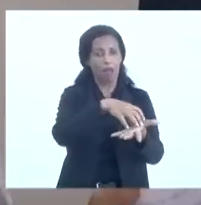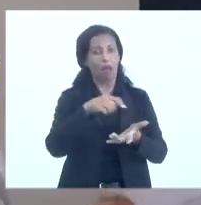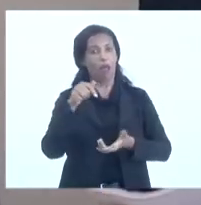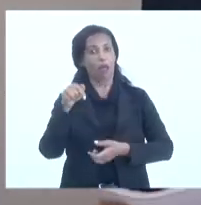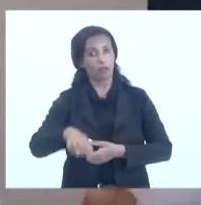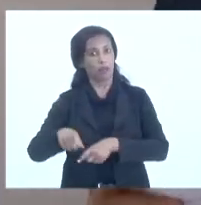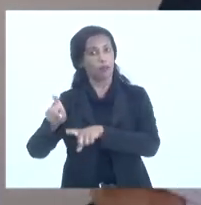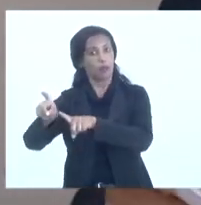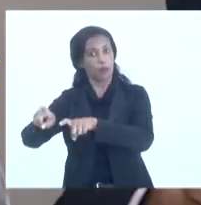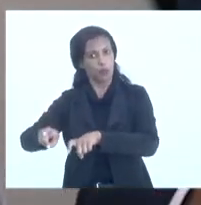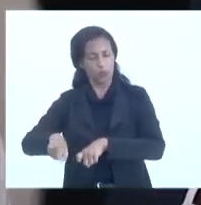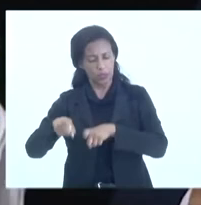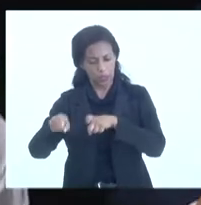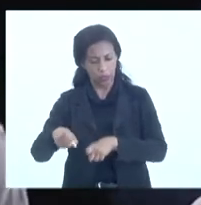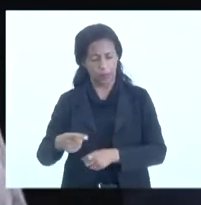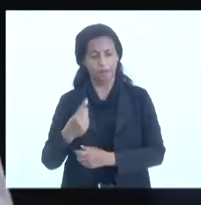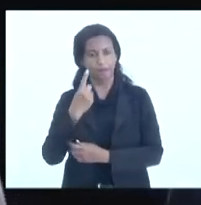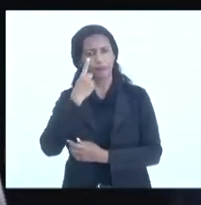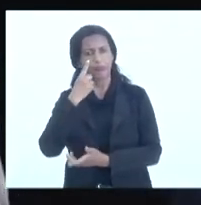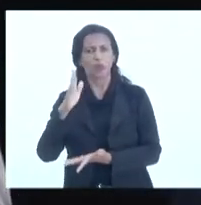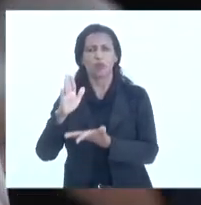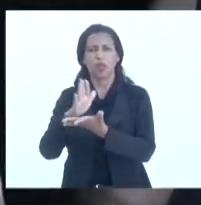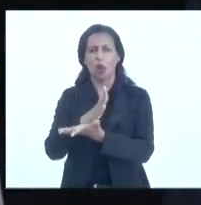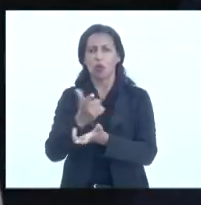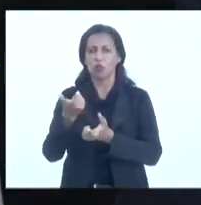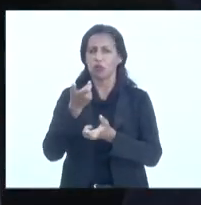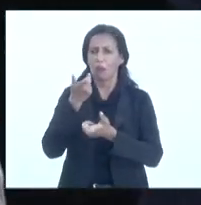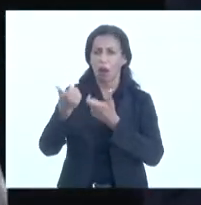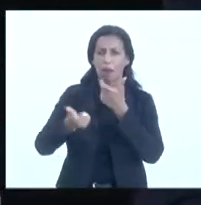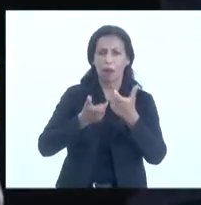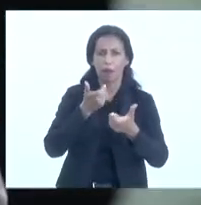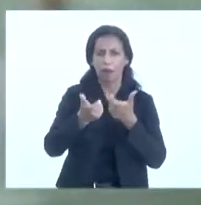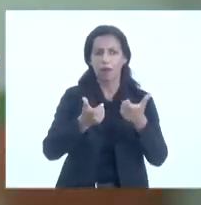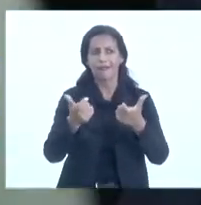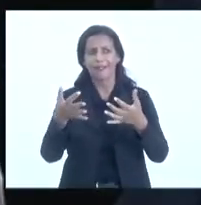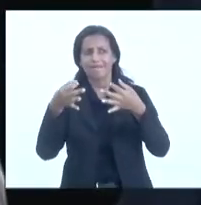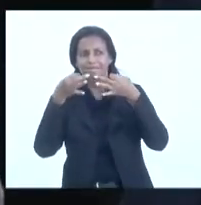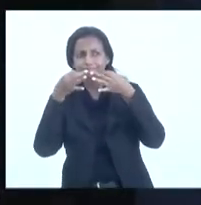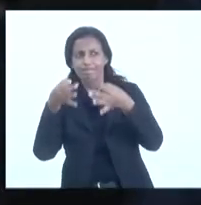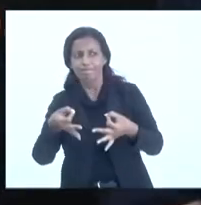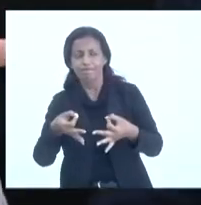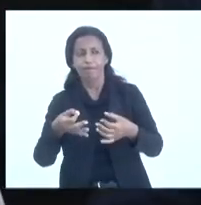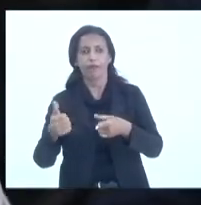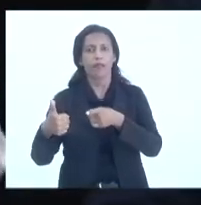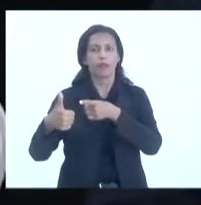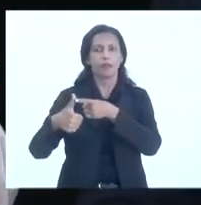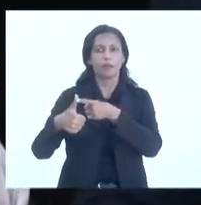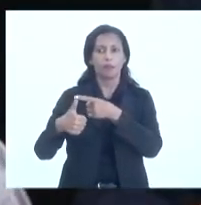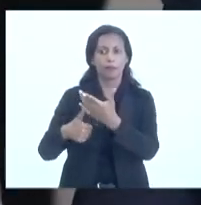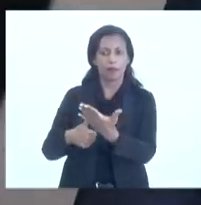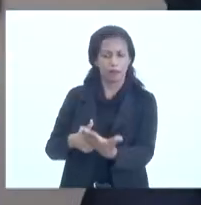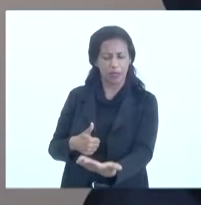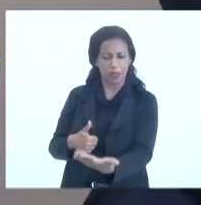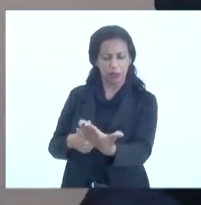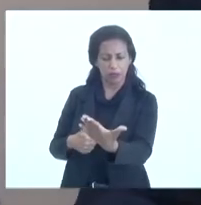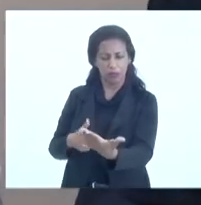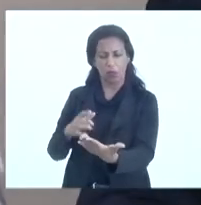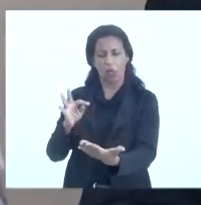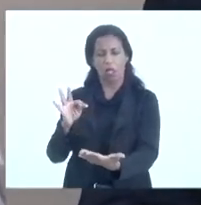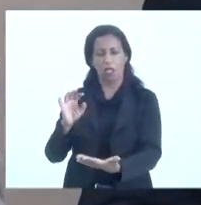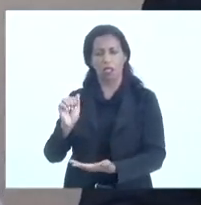interior. Eu ouvi algumas palavras que me chamaram bastante atenção. Primeiro, do primeiro orador, foi o